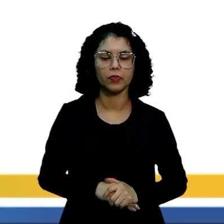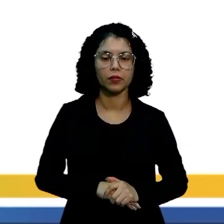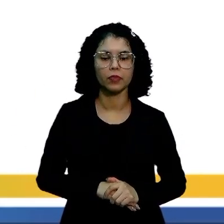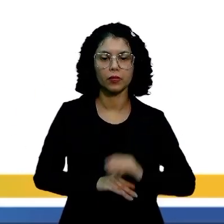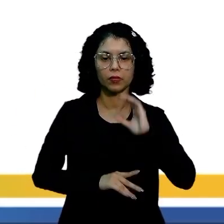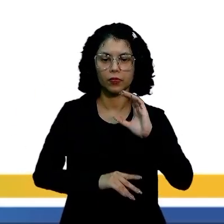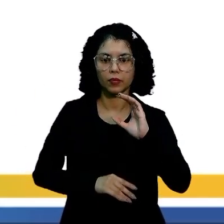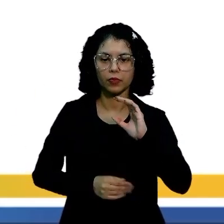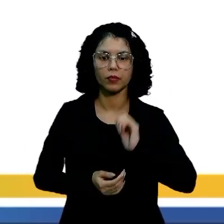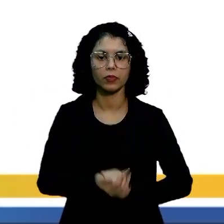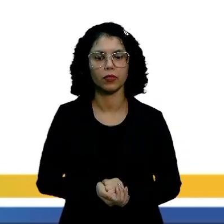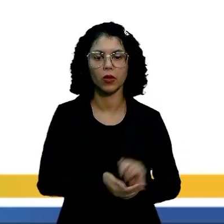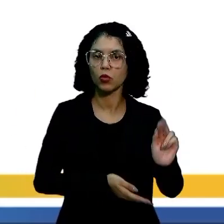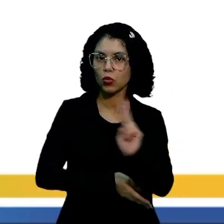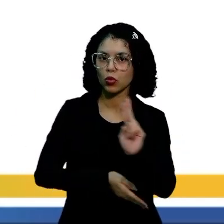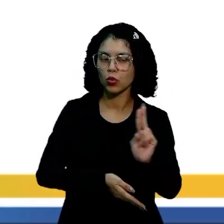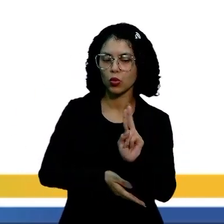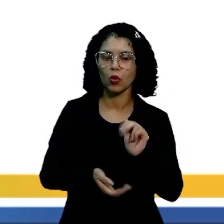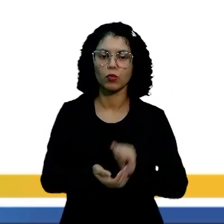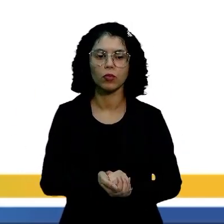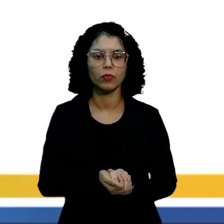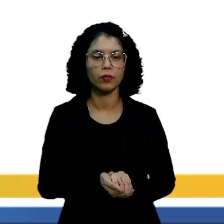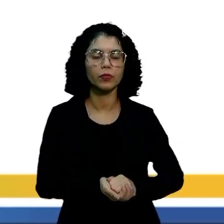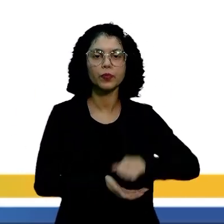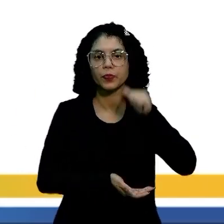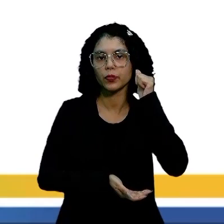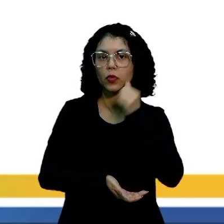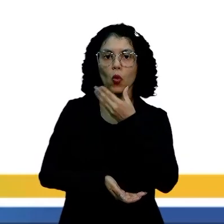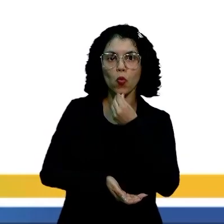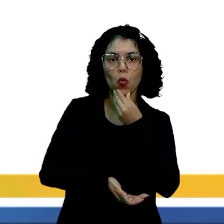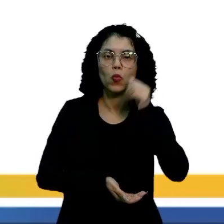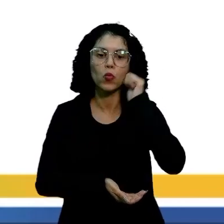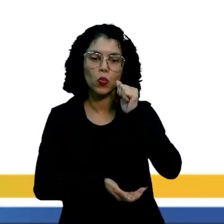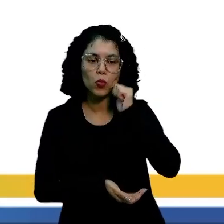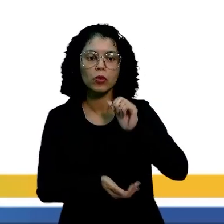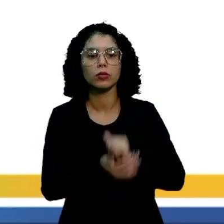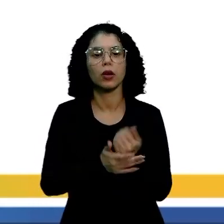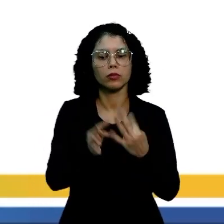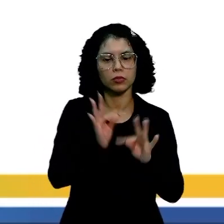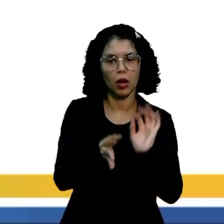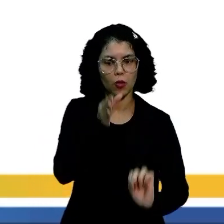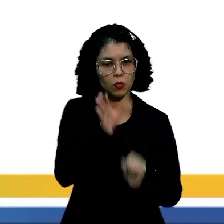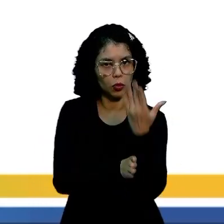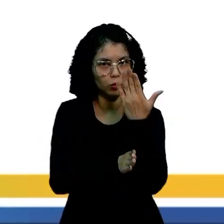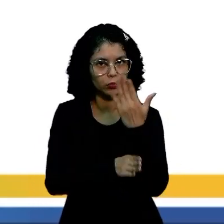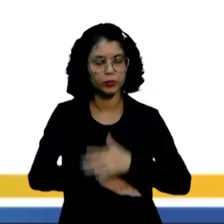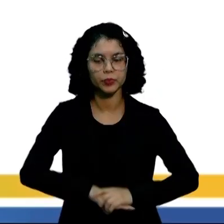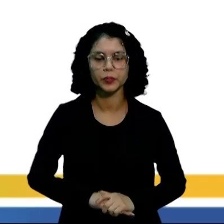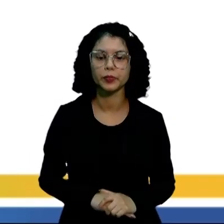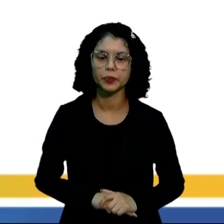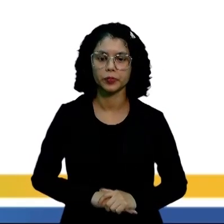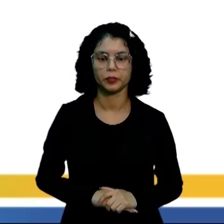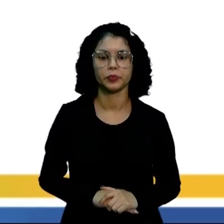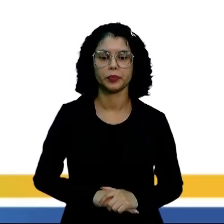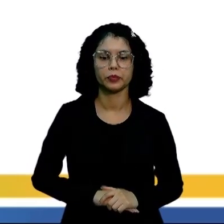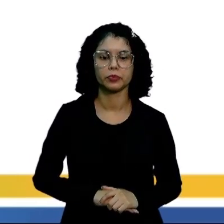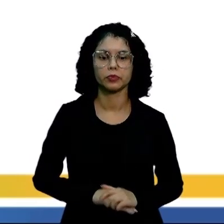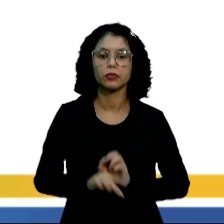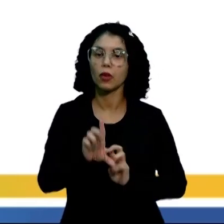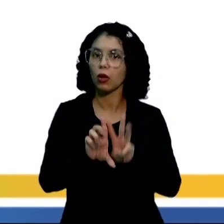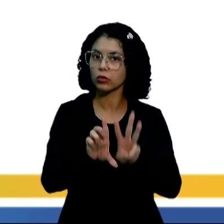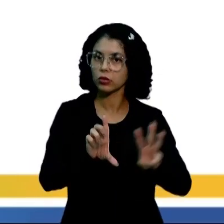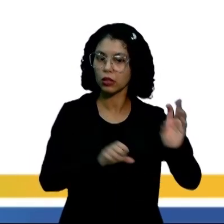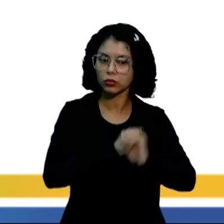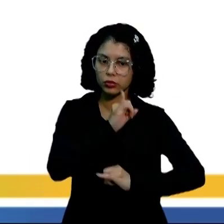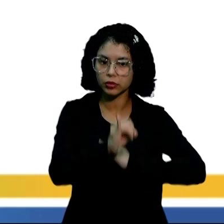Letra C, nomes de americanos que inventaram a suposta tecnologia. Letra D, aos sites